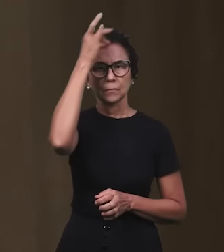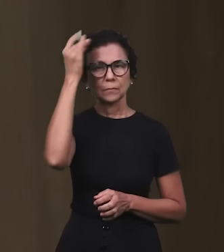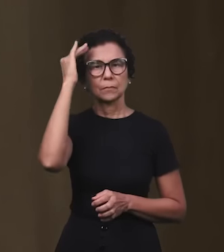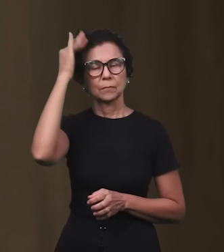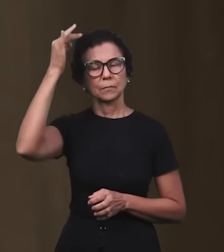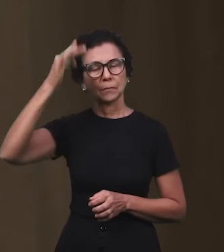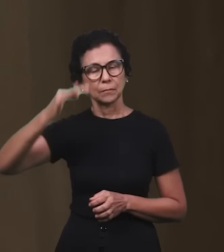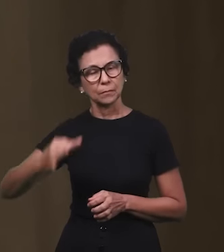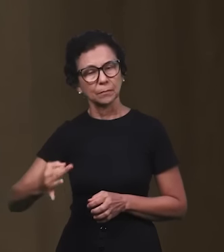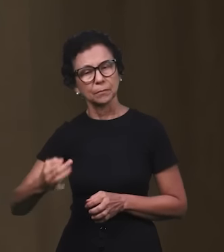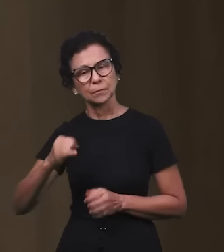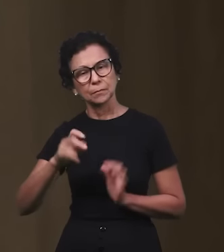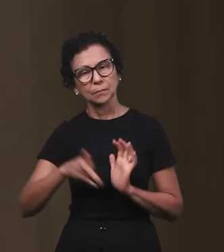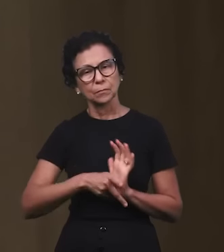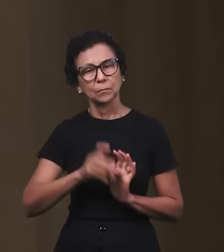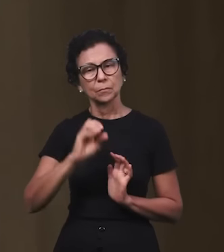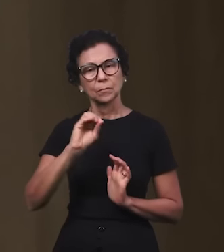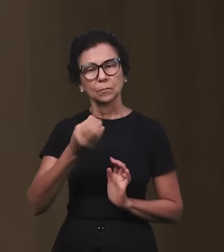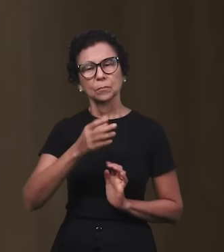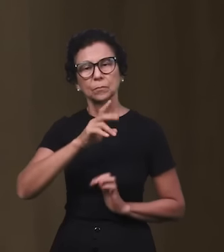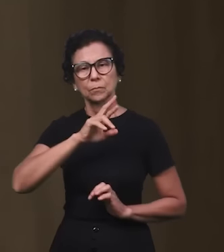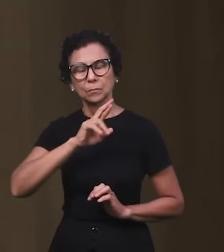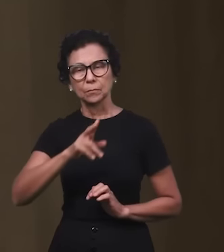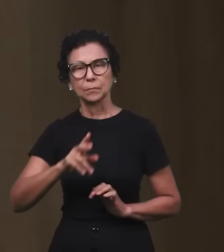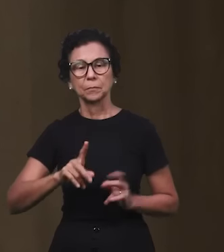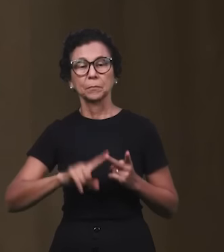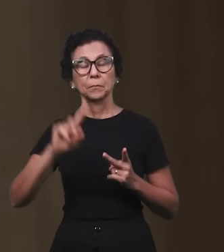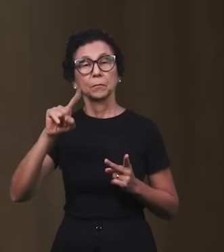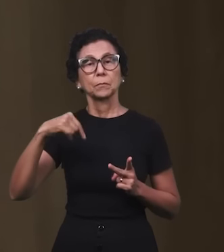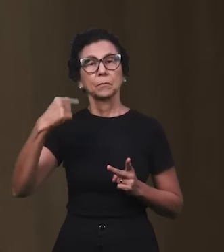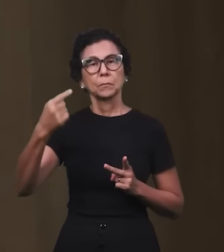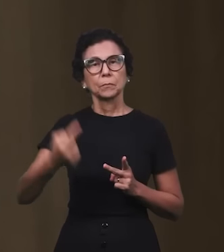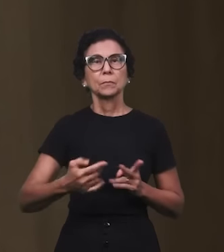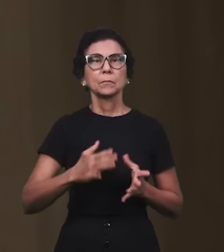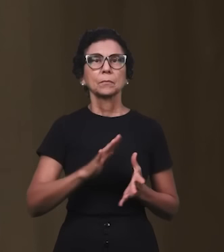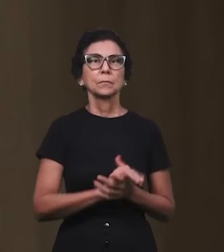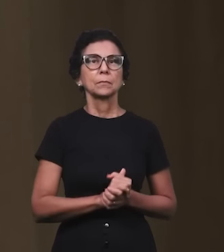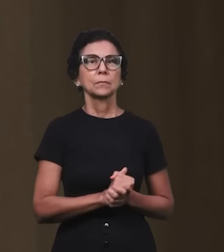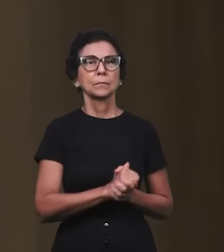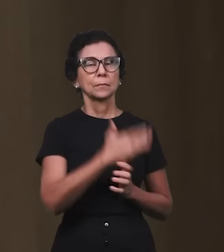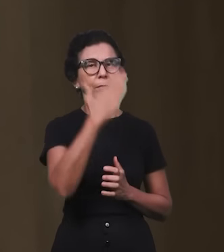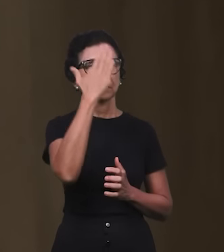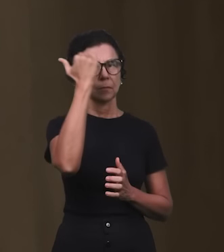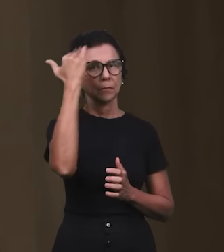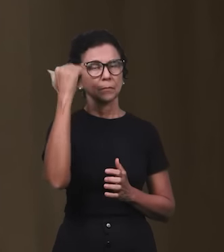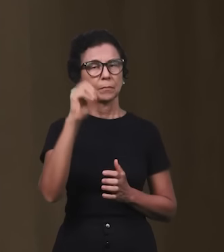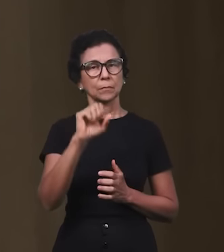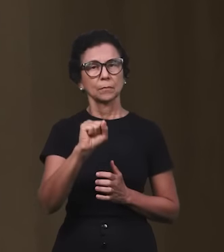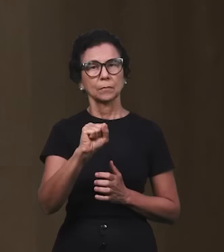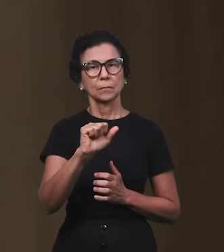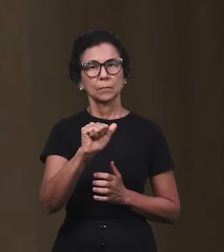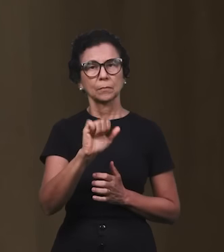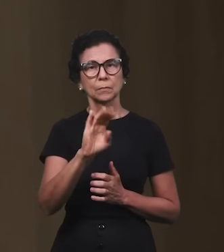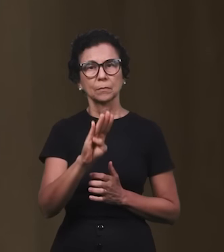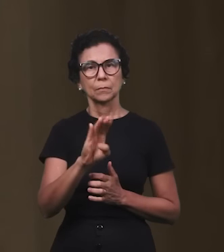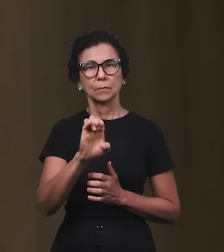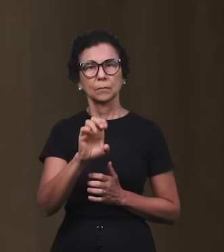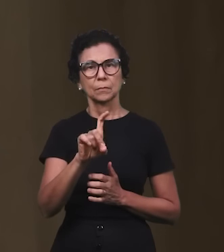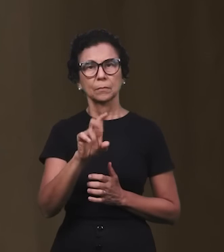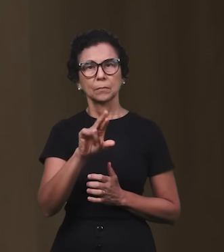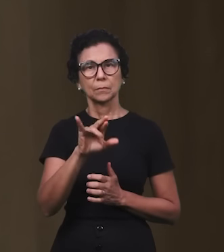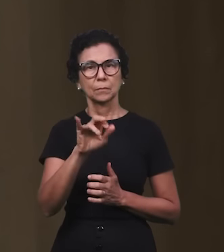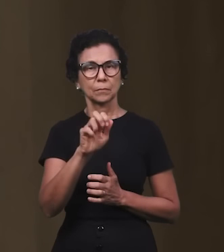as experiências aqui. E no nosso próximo programa, nós vamos falar sobre sabedoria. E vai